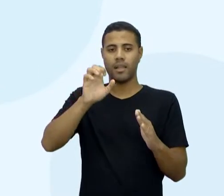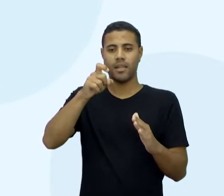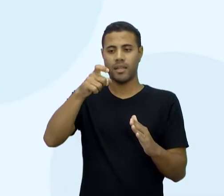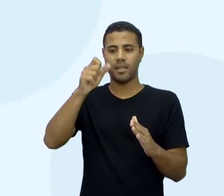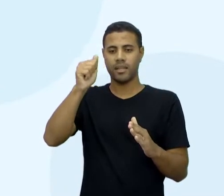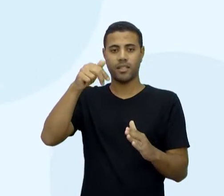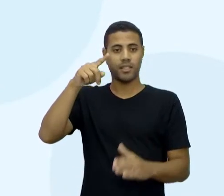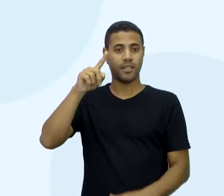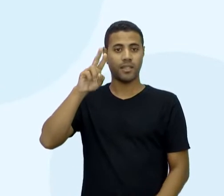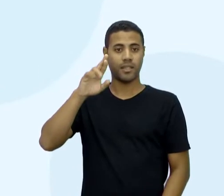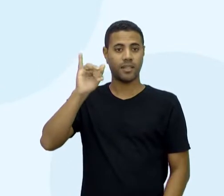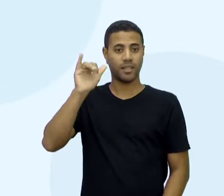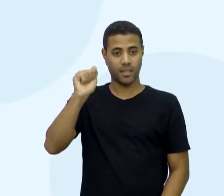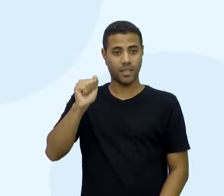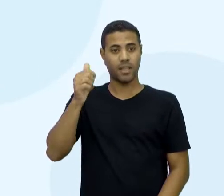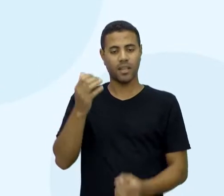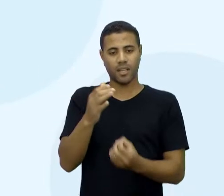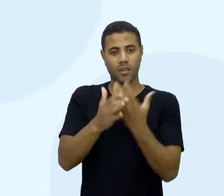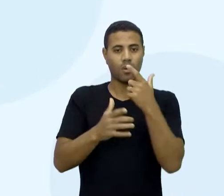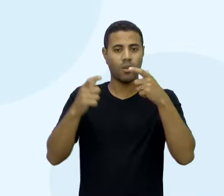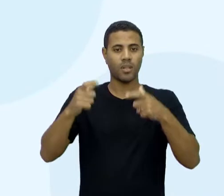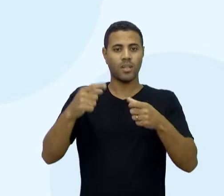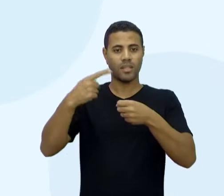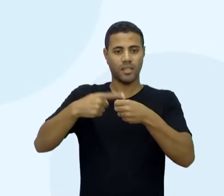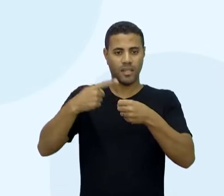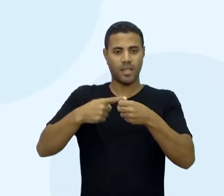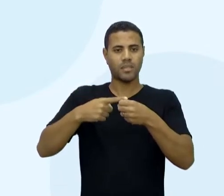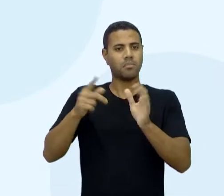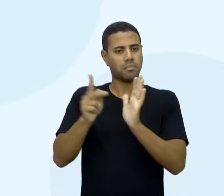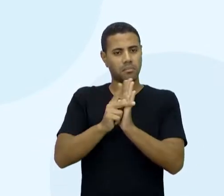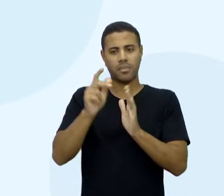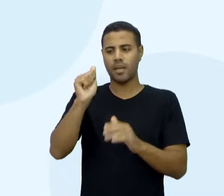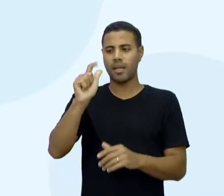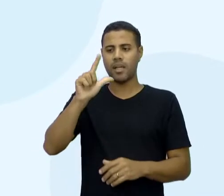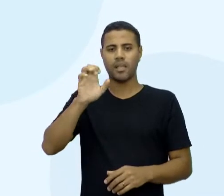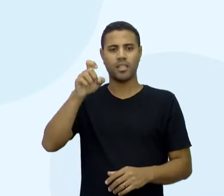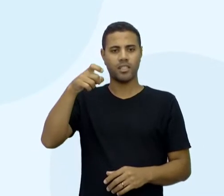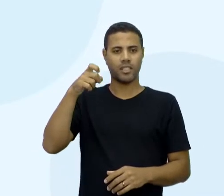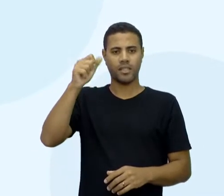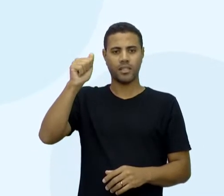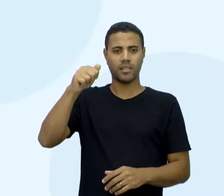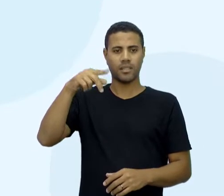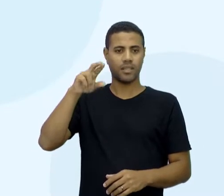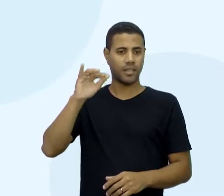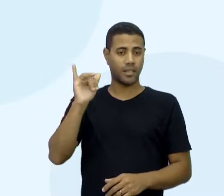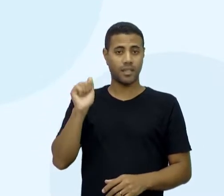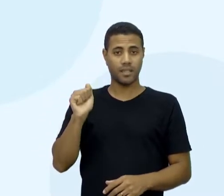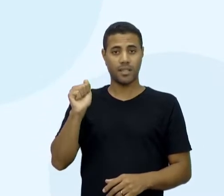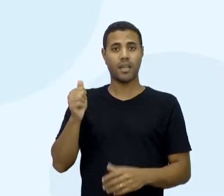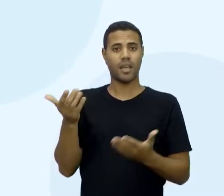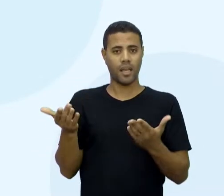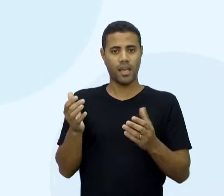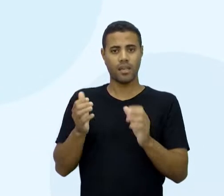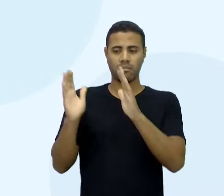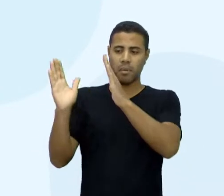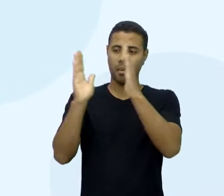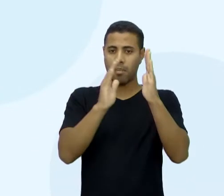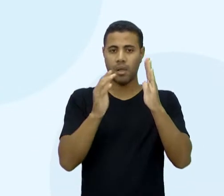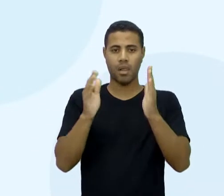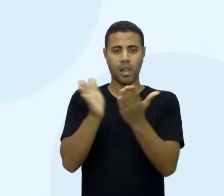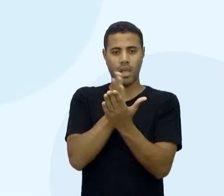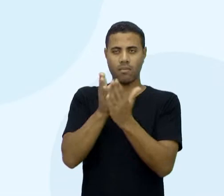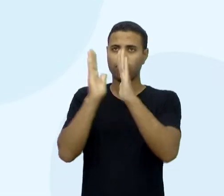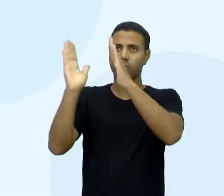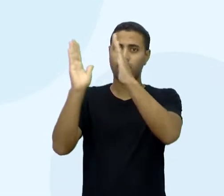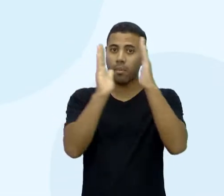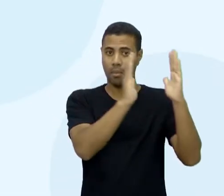foi fundada na cidade de Alexandria, tá? Então aqui é uma representação da Biblioteca de Alexandria que foi